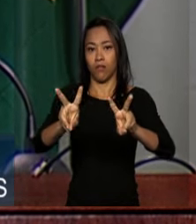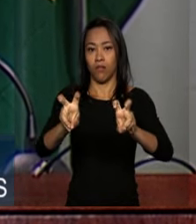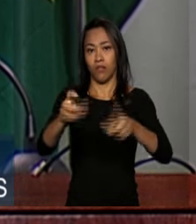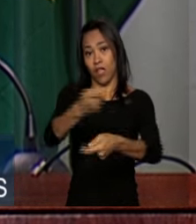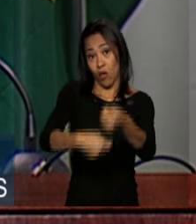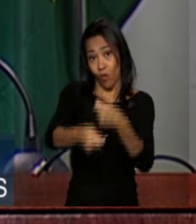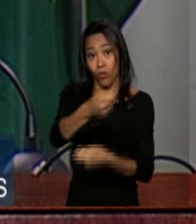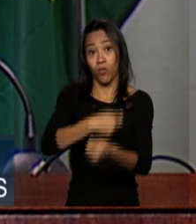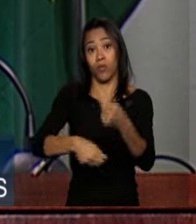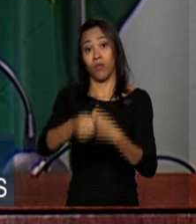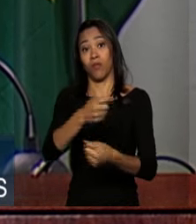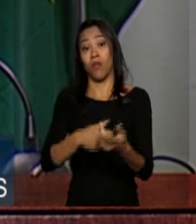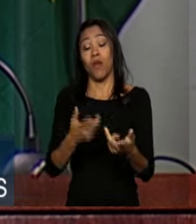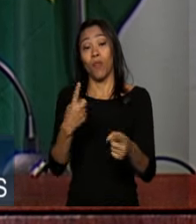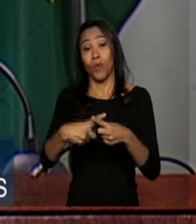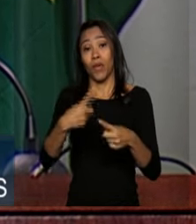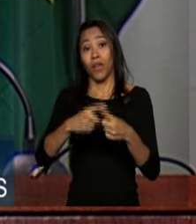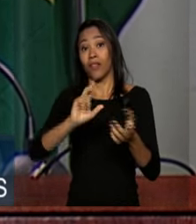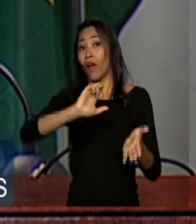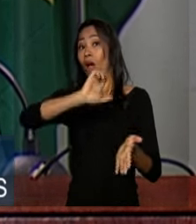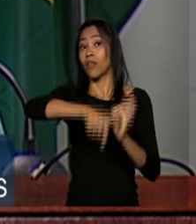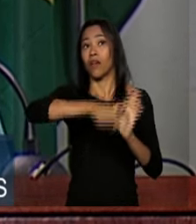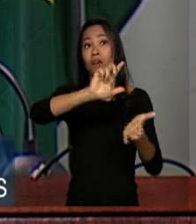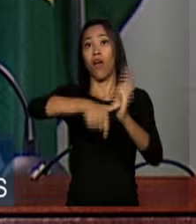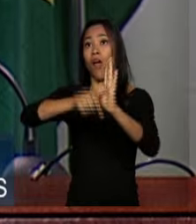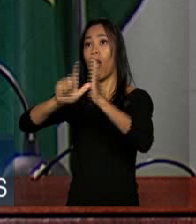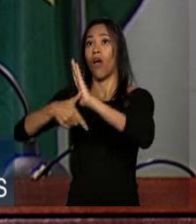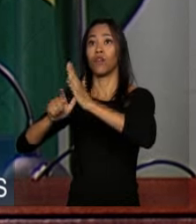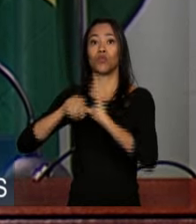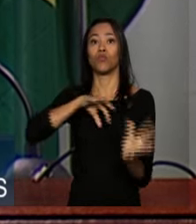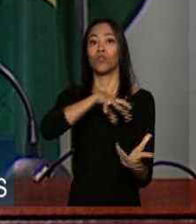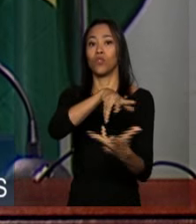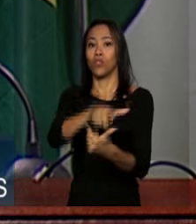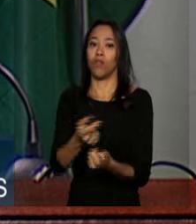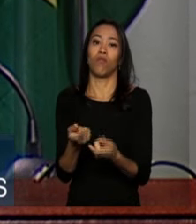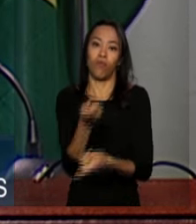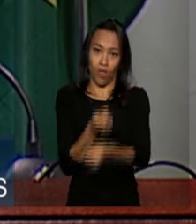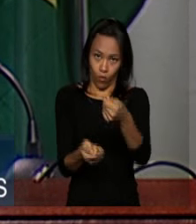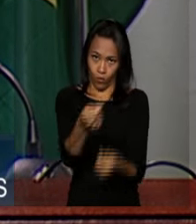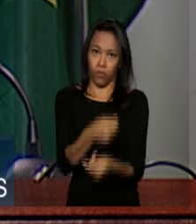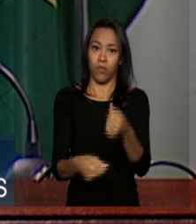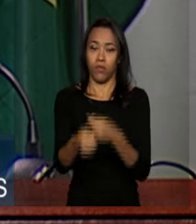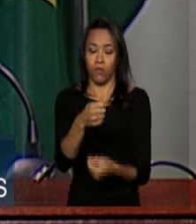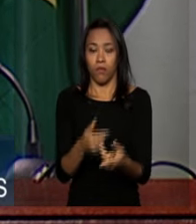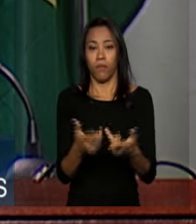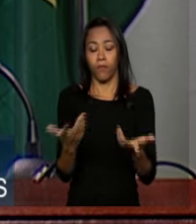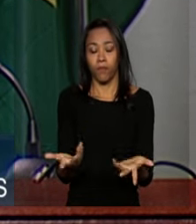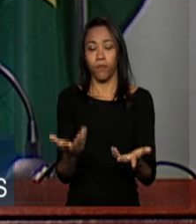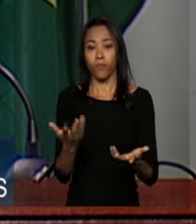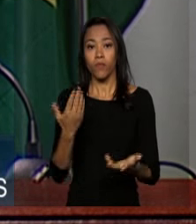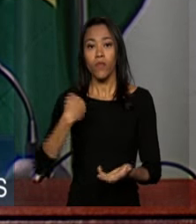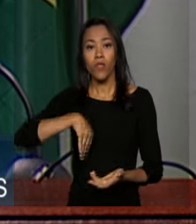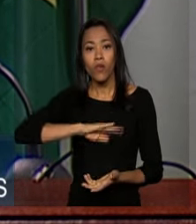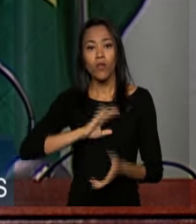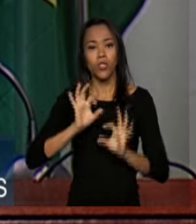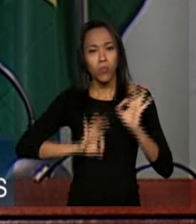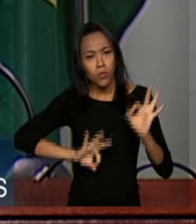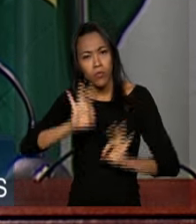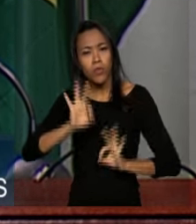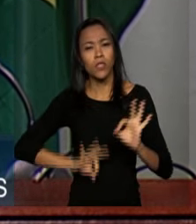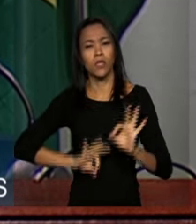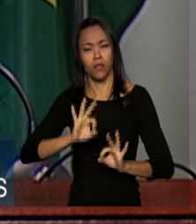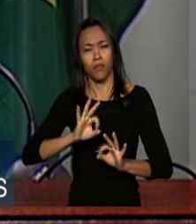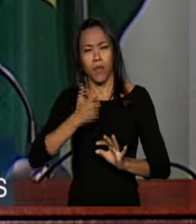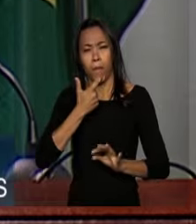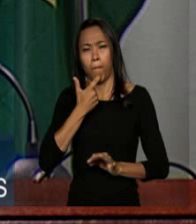uma prolongada recessão mundial. O reequilíbrio que estamos implementando deverá restaurar em